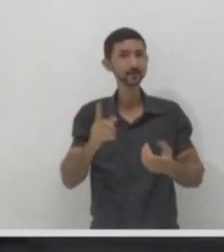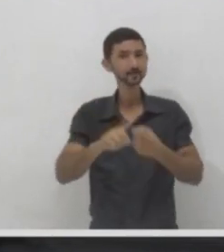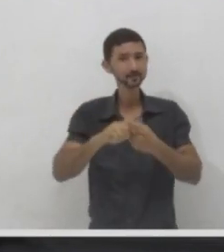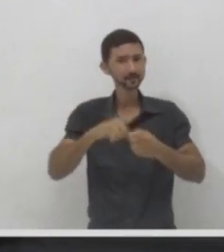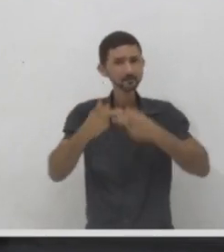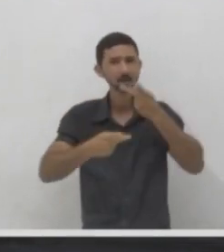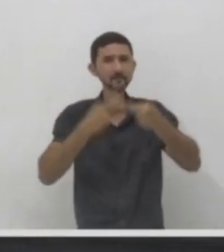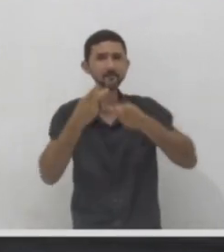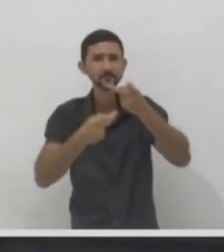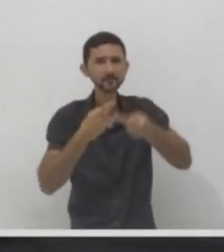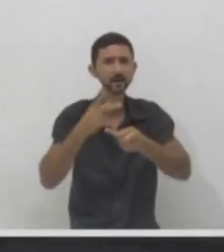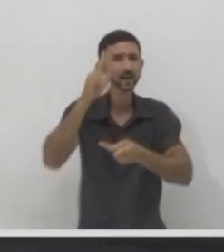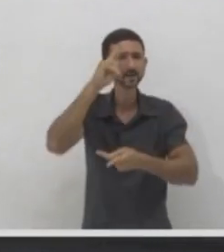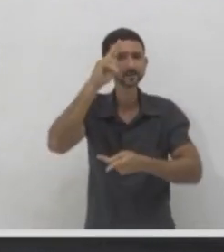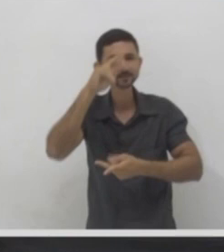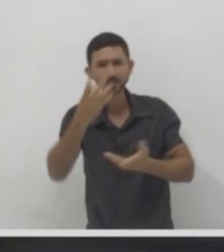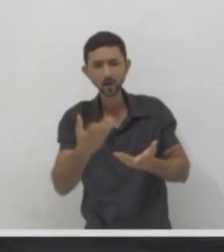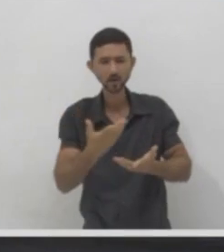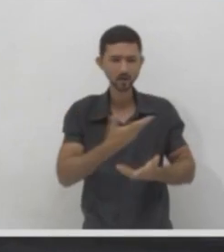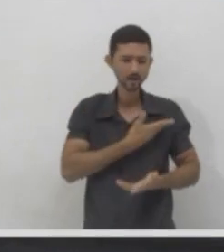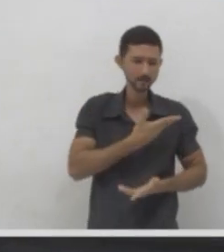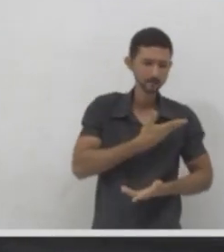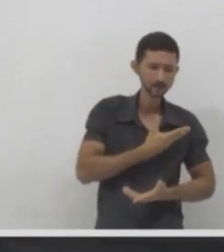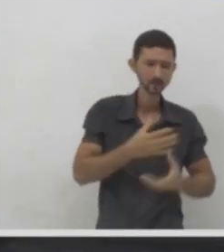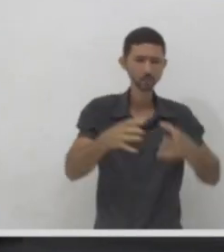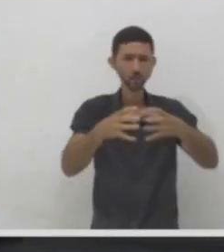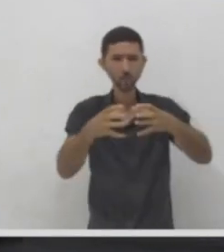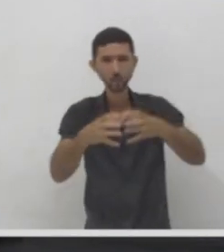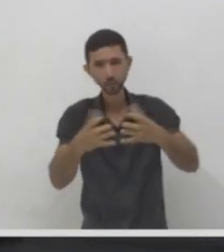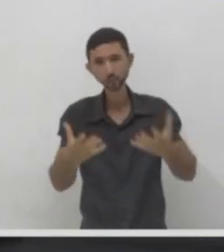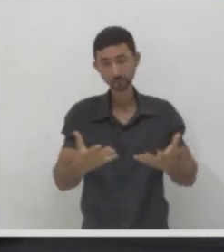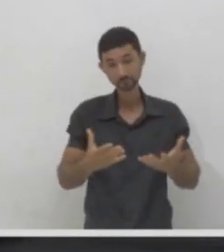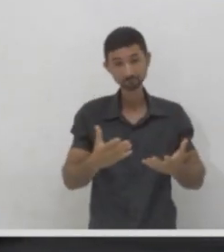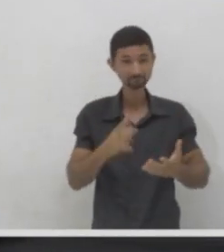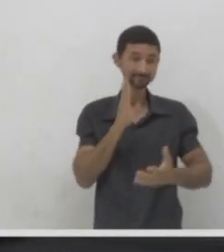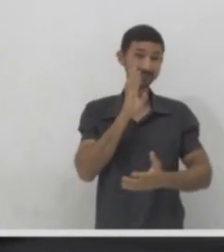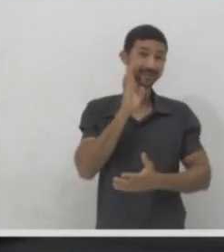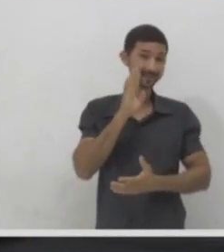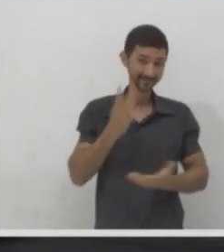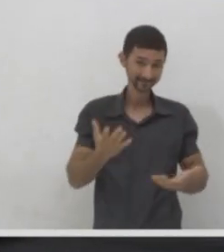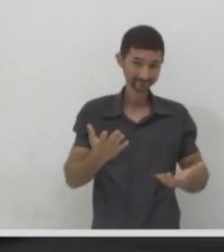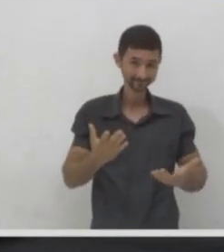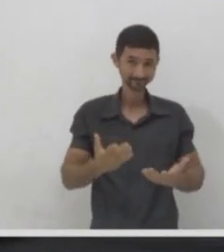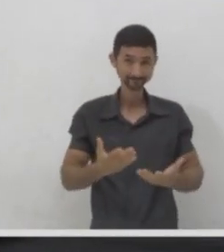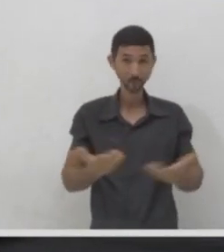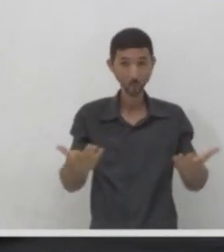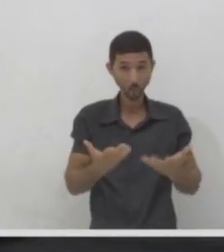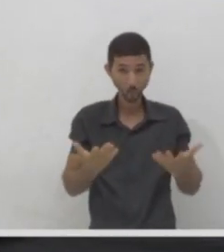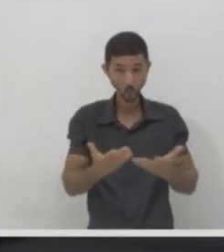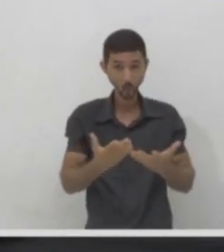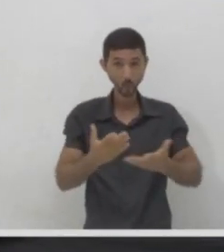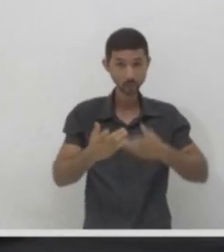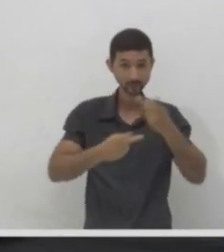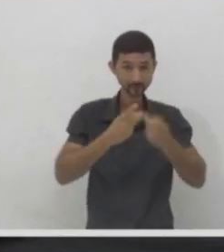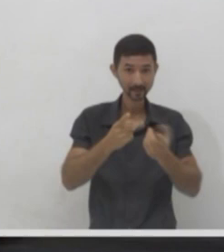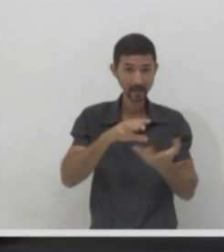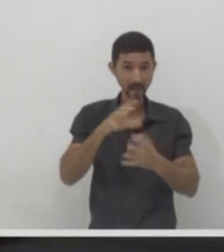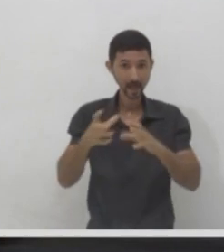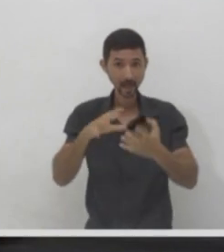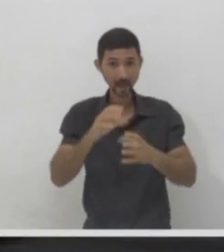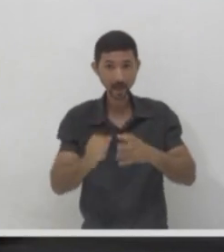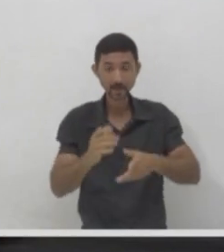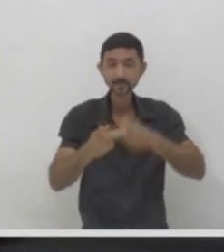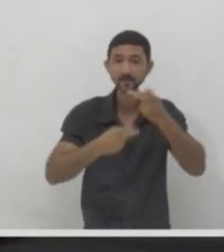histórias para os colegas, para os amigos, né, de uma forma bastante informal. Hoje falaremos sobre essa arte, a arte de